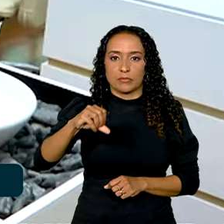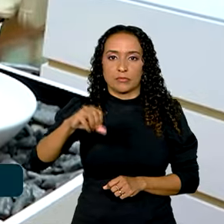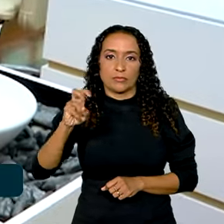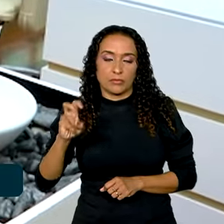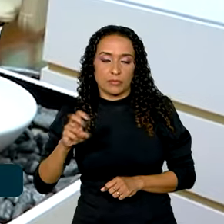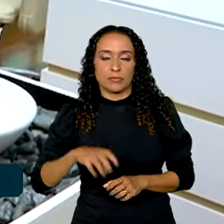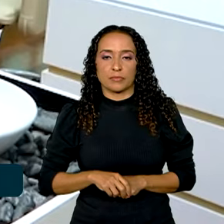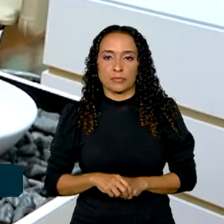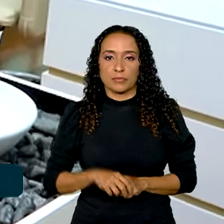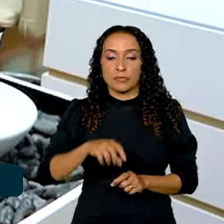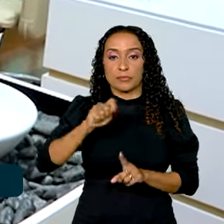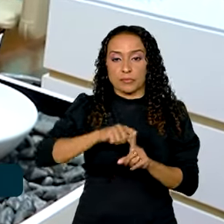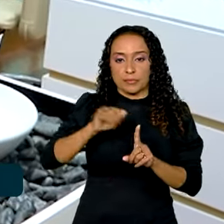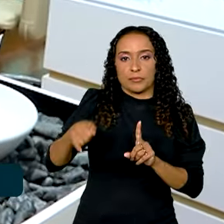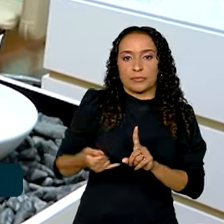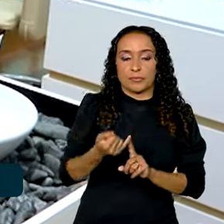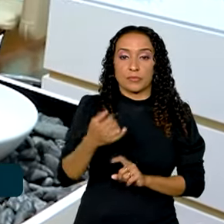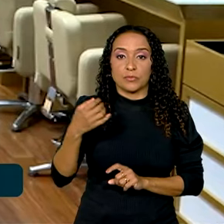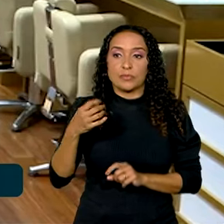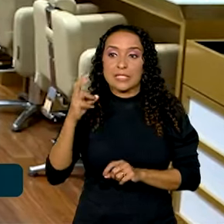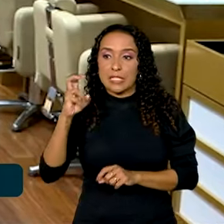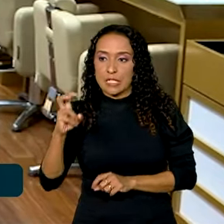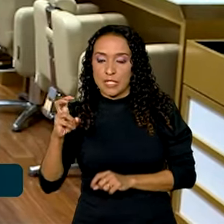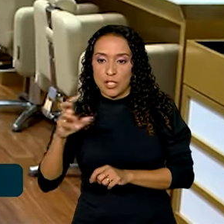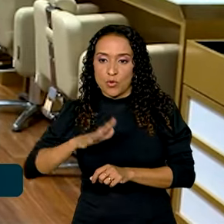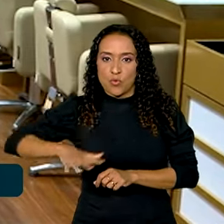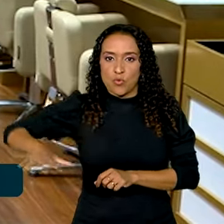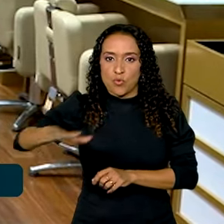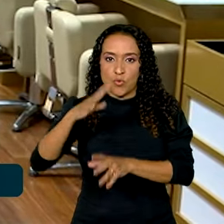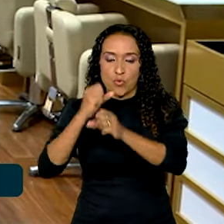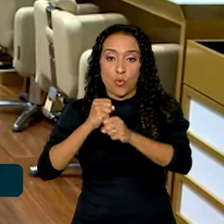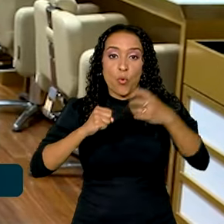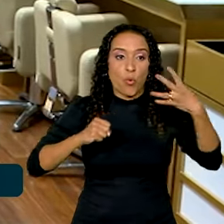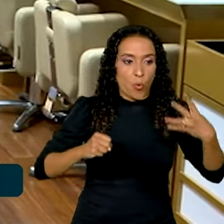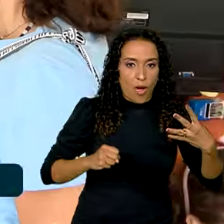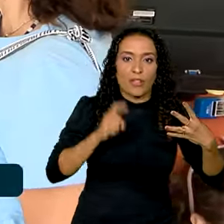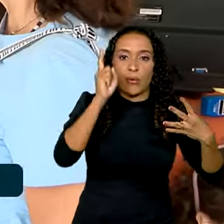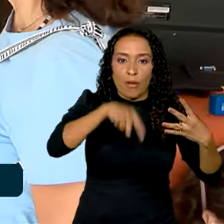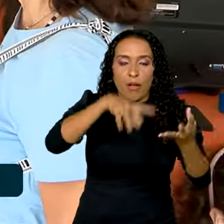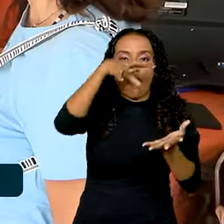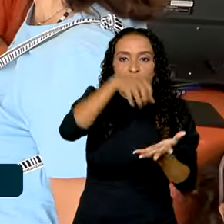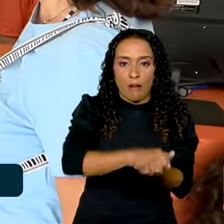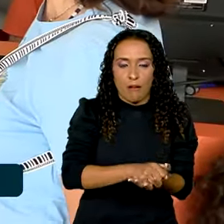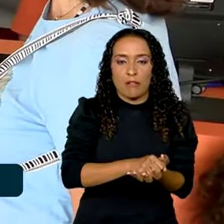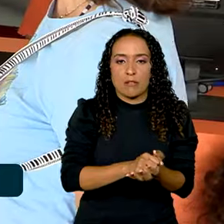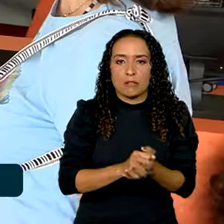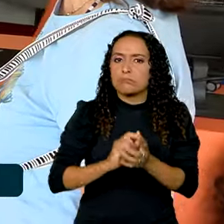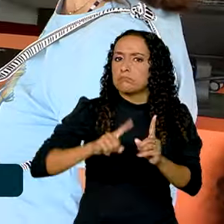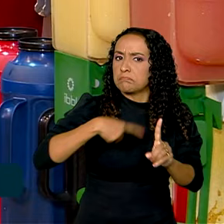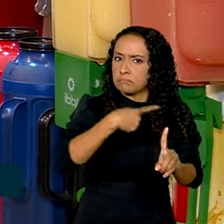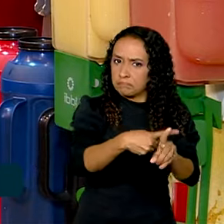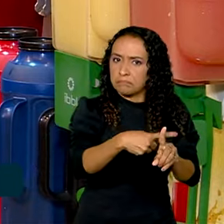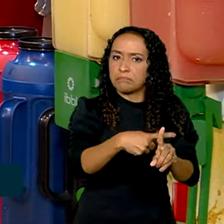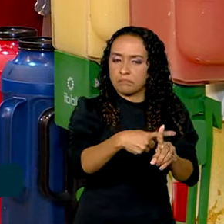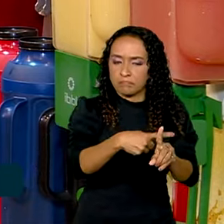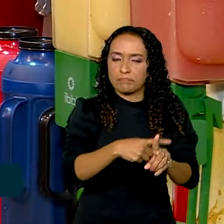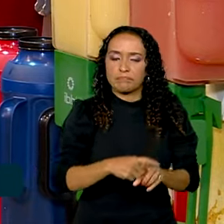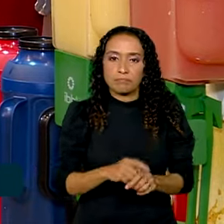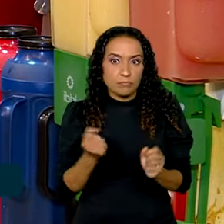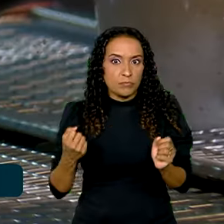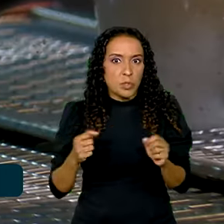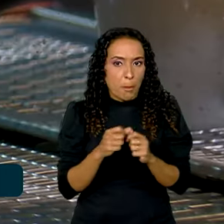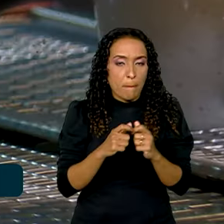180.395. Em janeiro, 4 dos 5 setores de atividades econômicas registraram saldos positivos. O